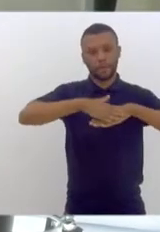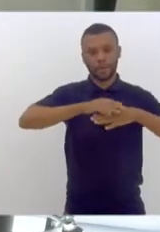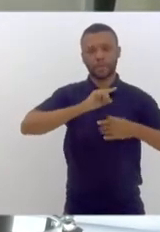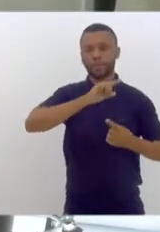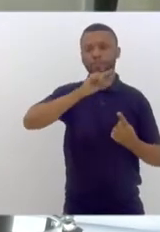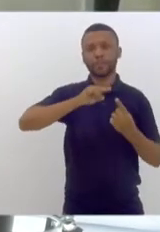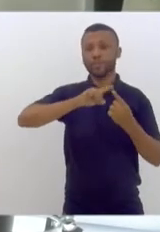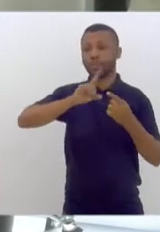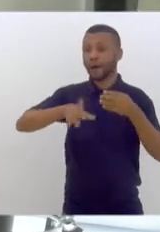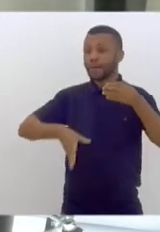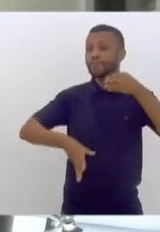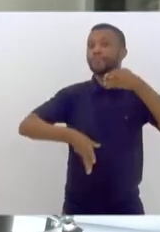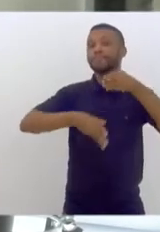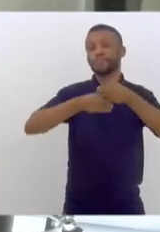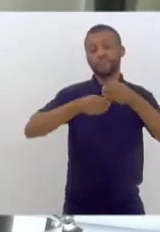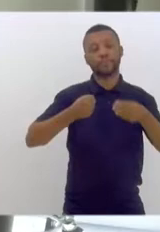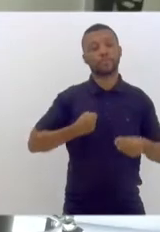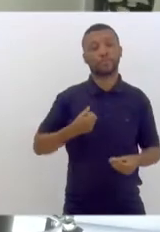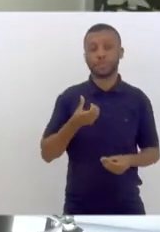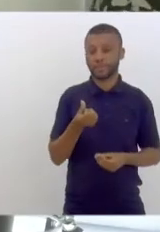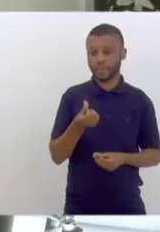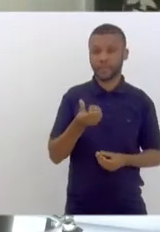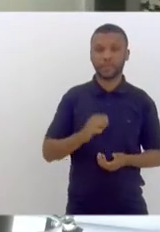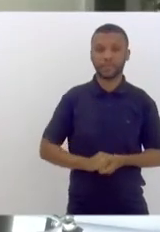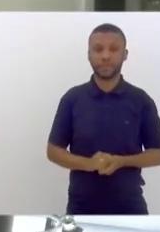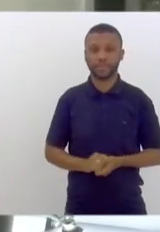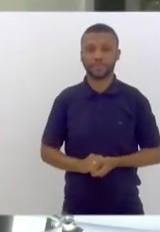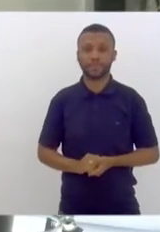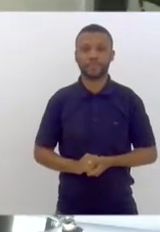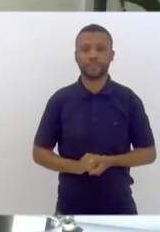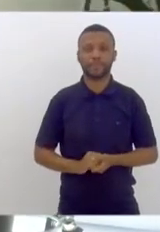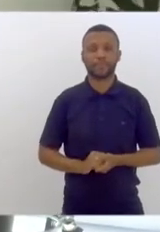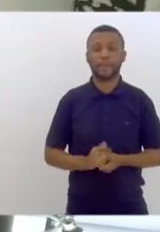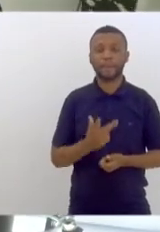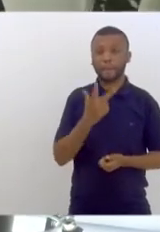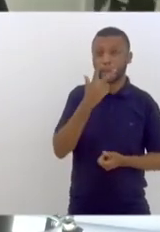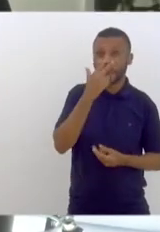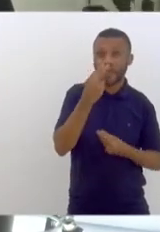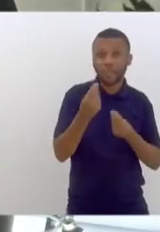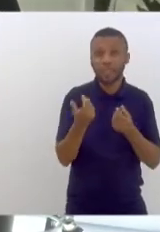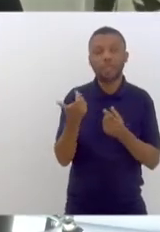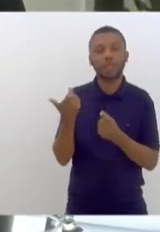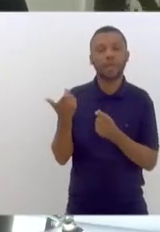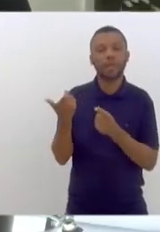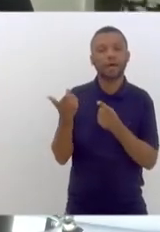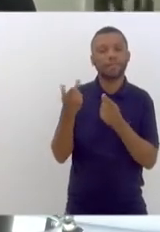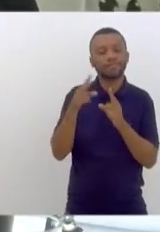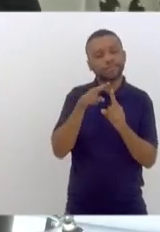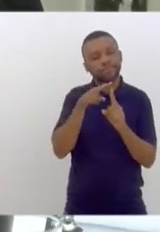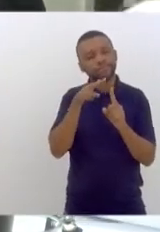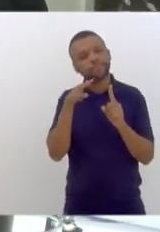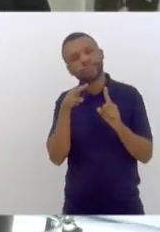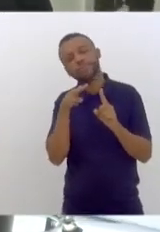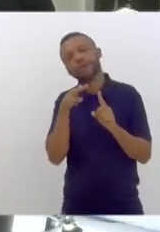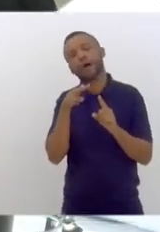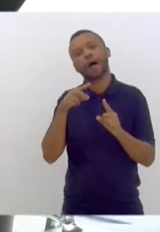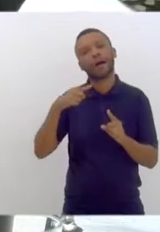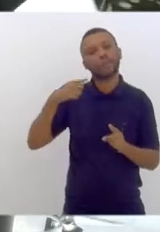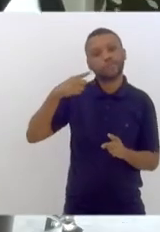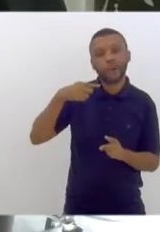6, que, em parte, contempla o que a doutora